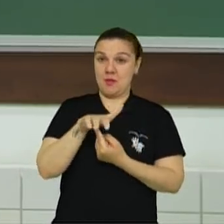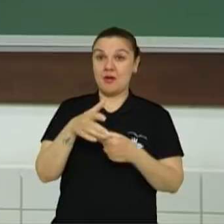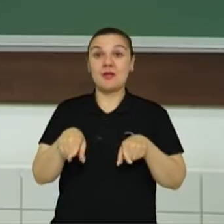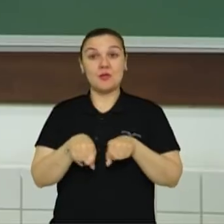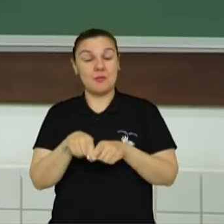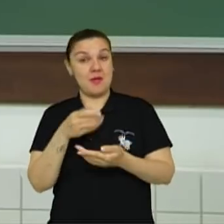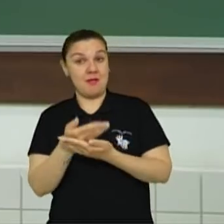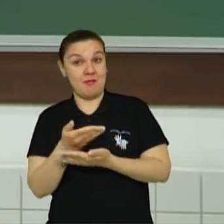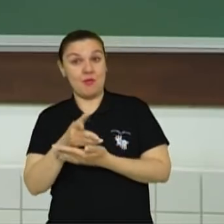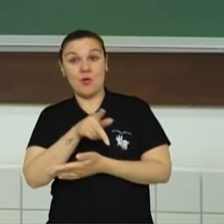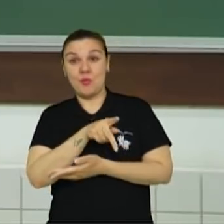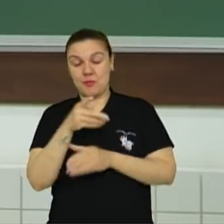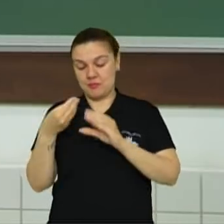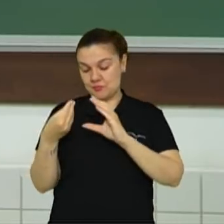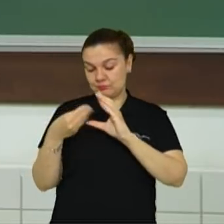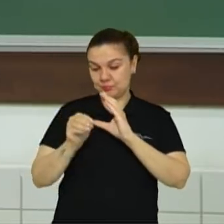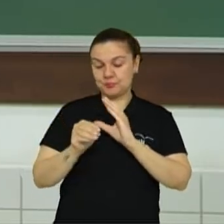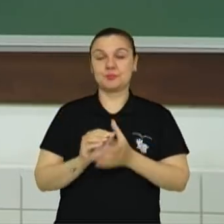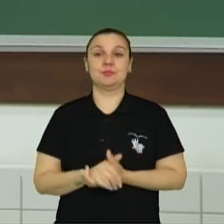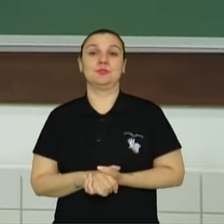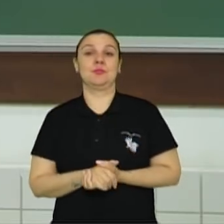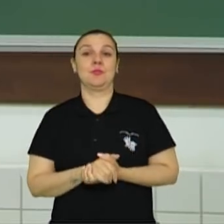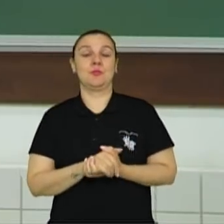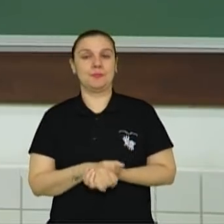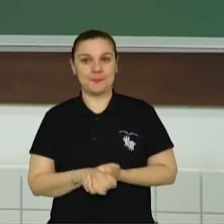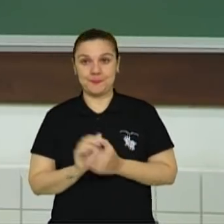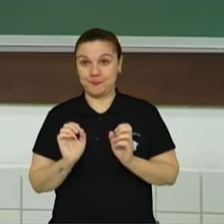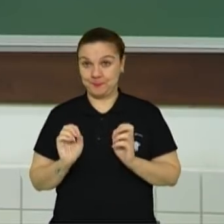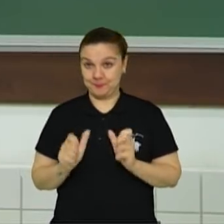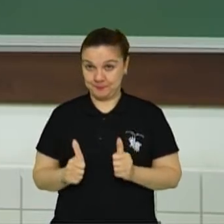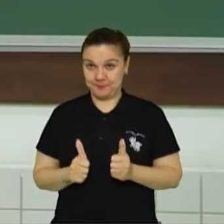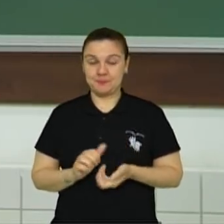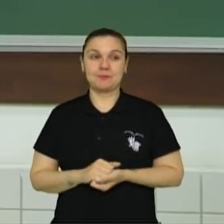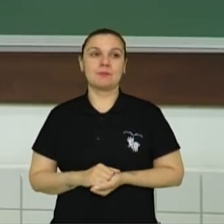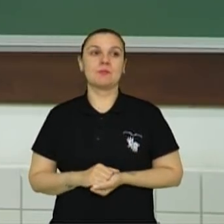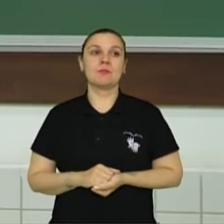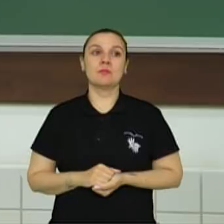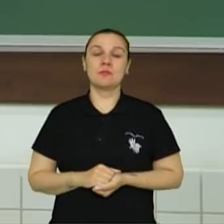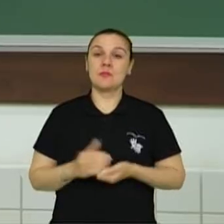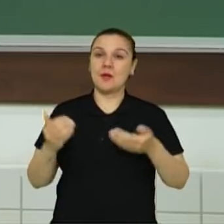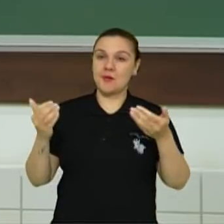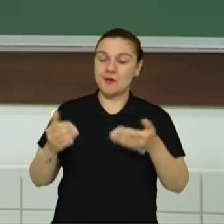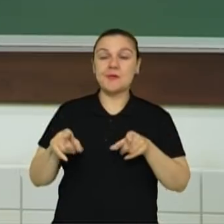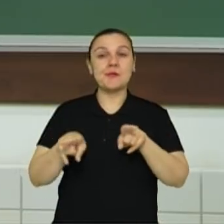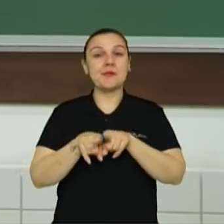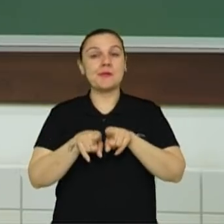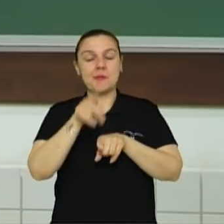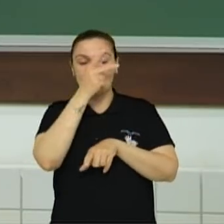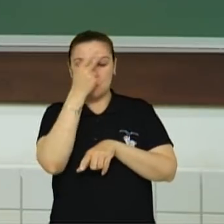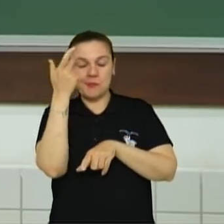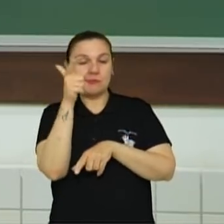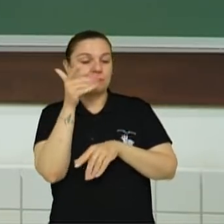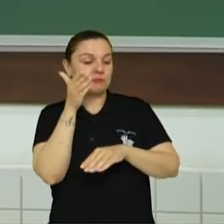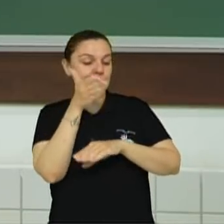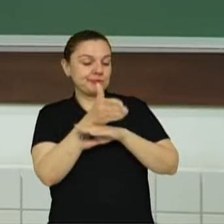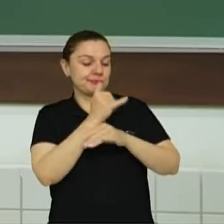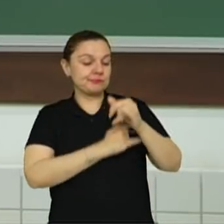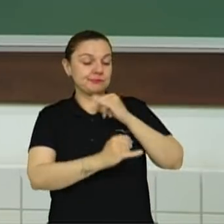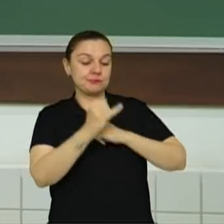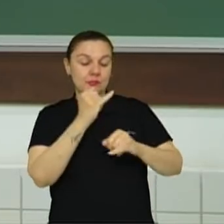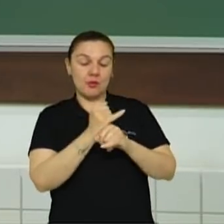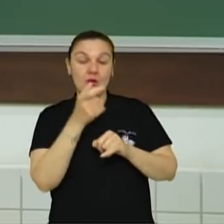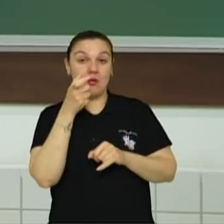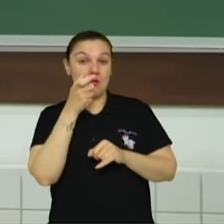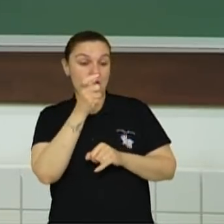as atividades enviadas pelo seu professor, pela sua professora. Bacana? E aqueles alunos que não têm acesso